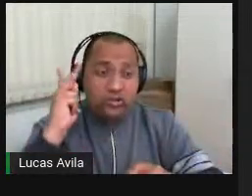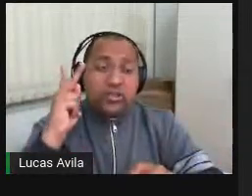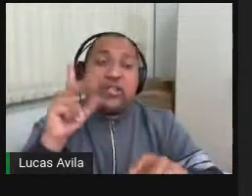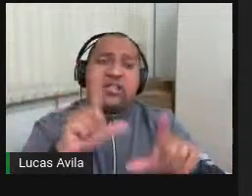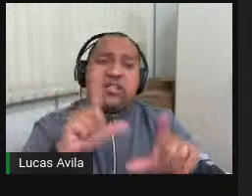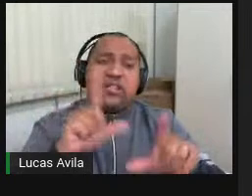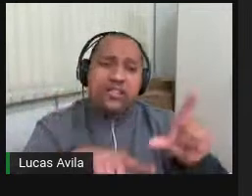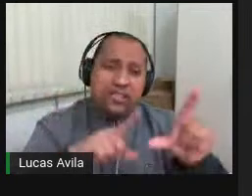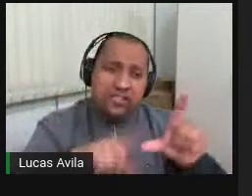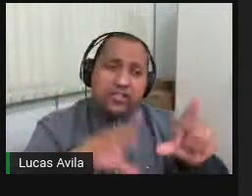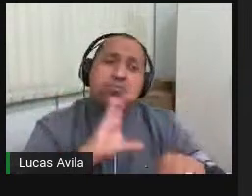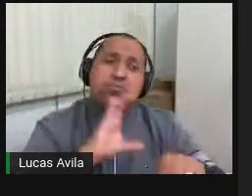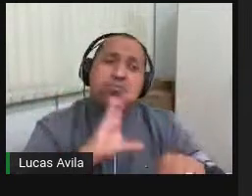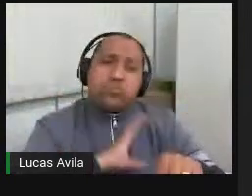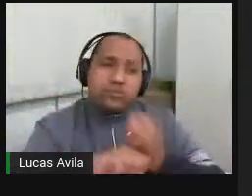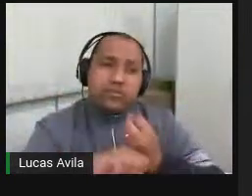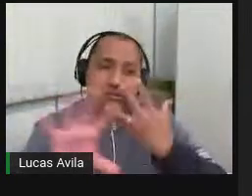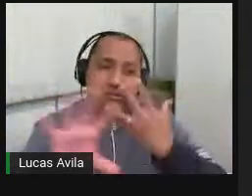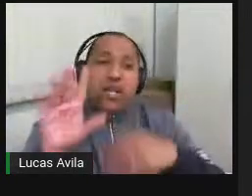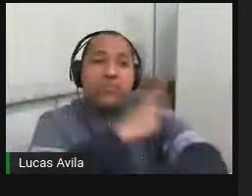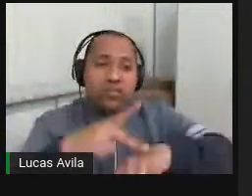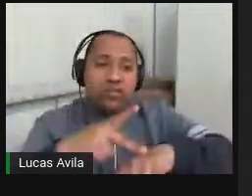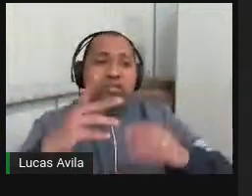e Pedagogia do Campus Jaguarão.